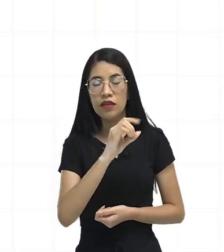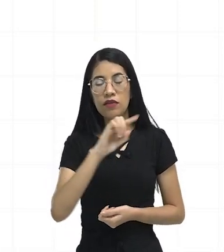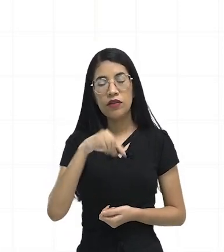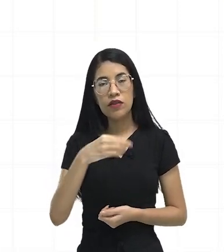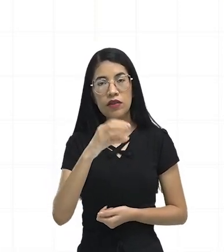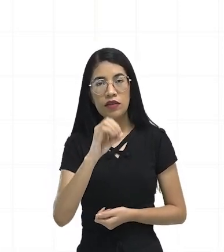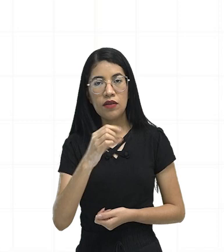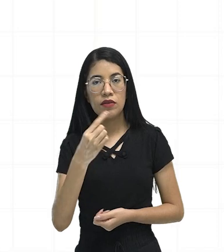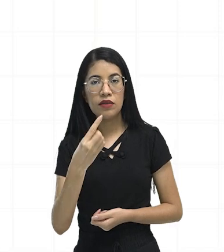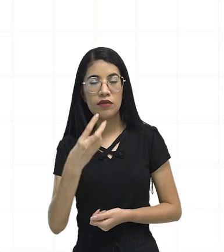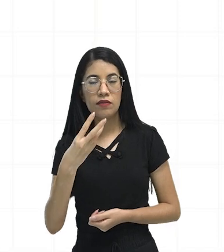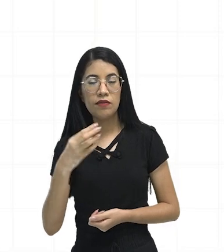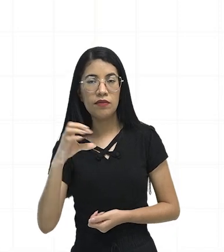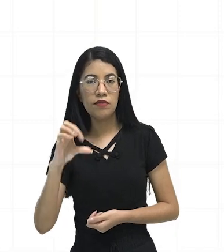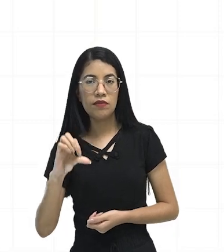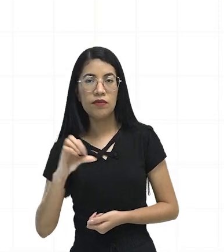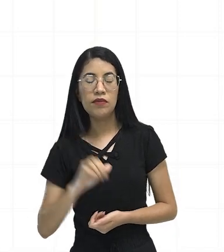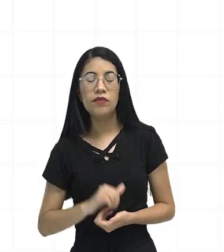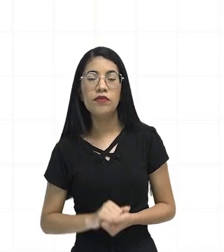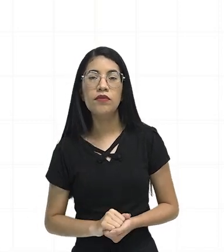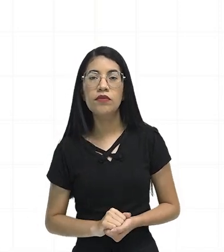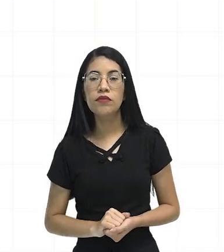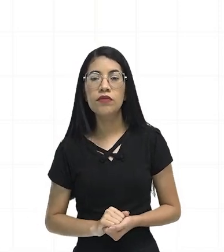0,0139, tá?